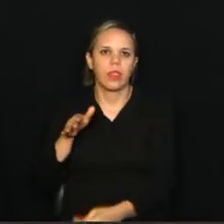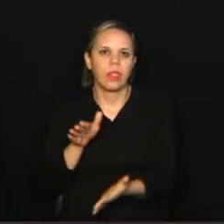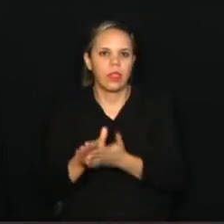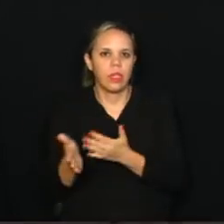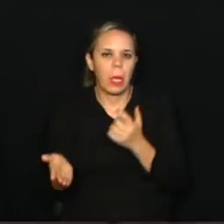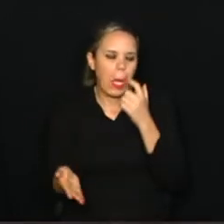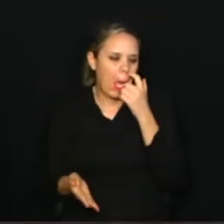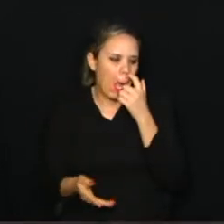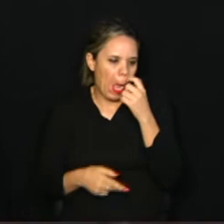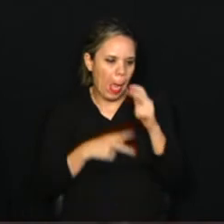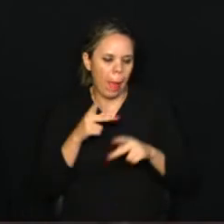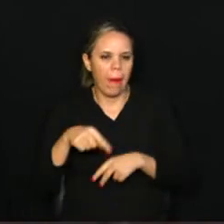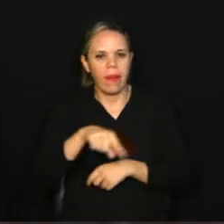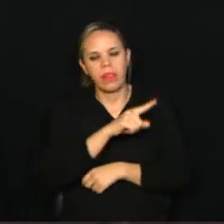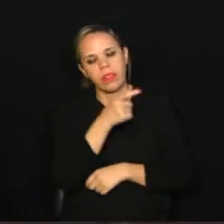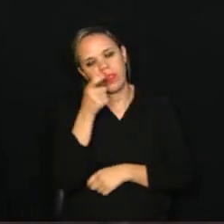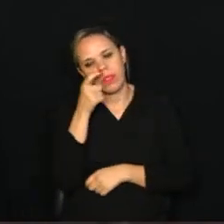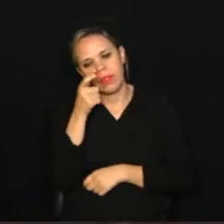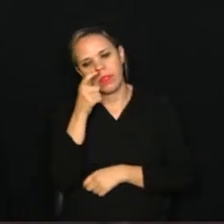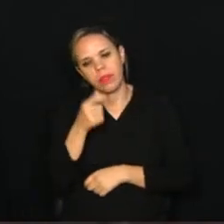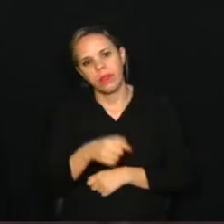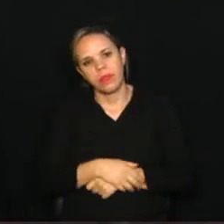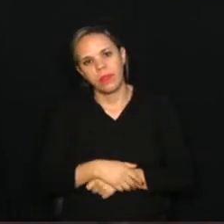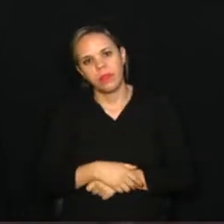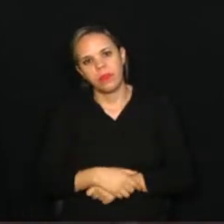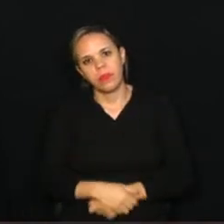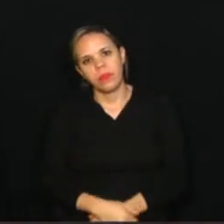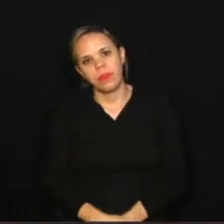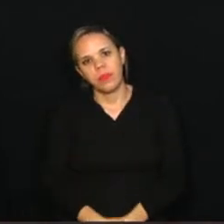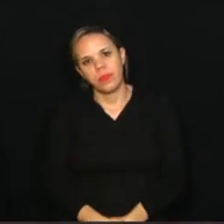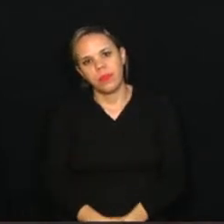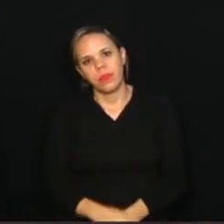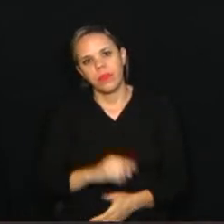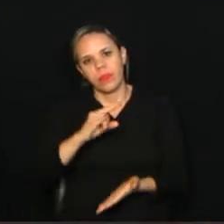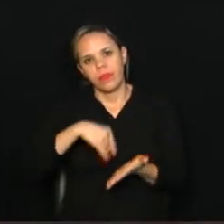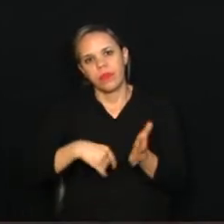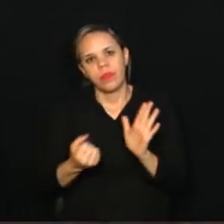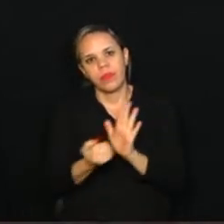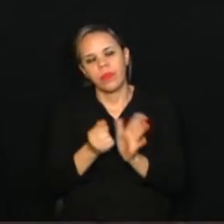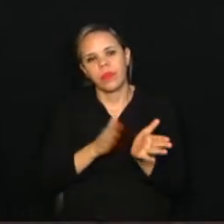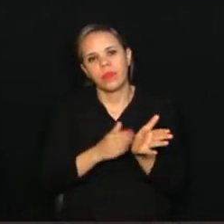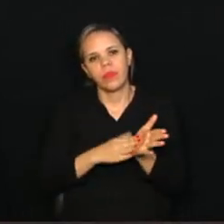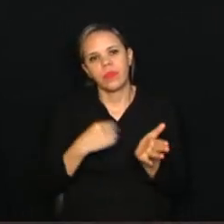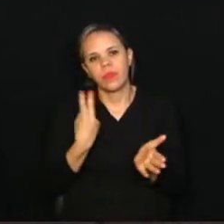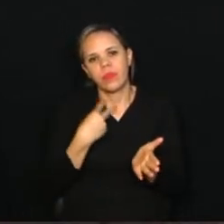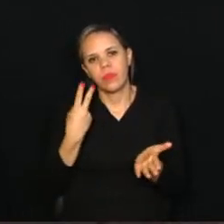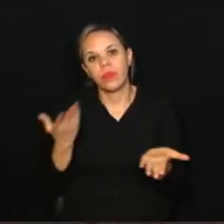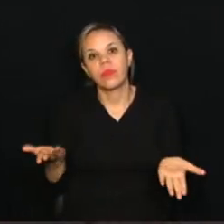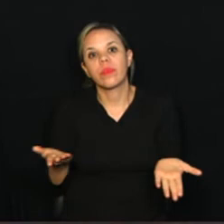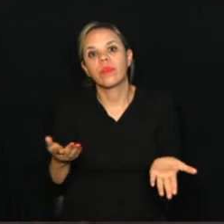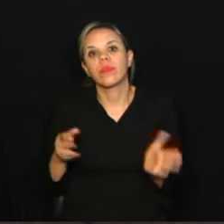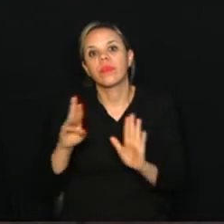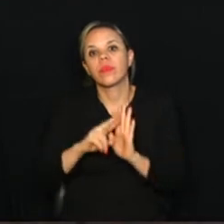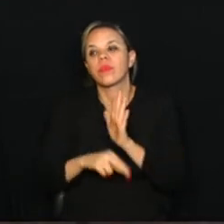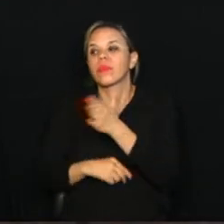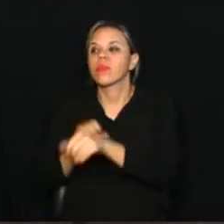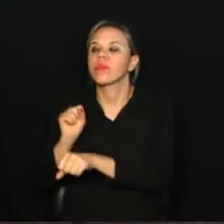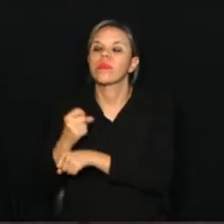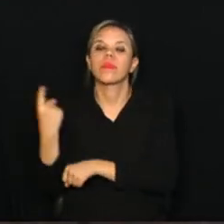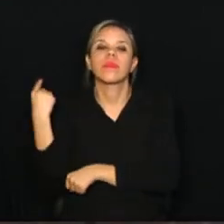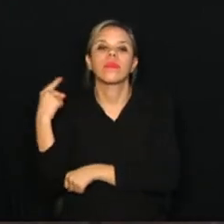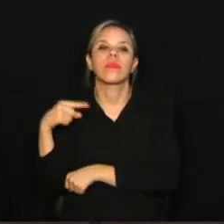acho que a pessoa vai lá, já vê onde está o protocolo dela, até para cobrar nós vereadores de, meu protocolo está parado em tal lugar.